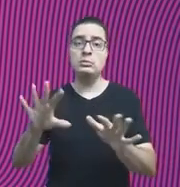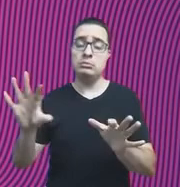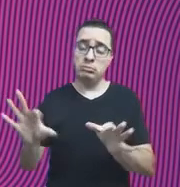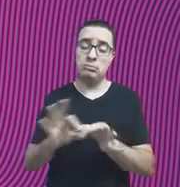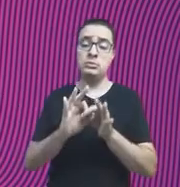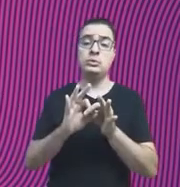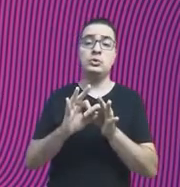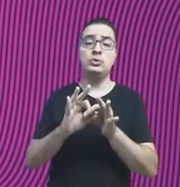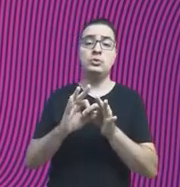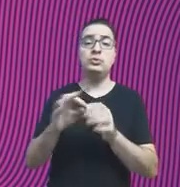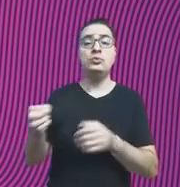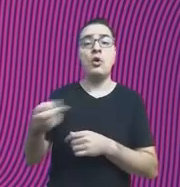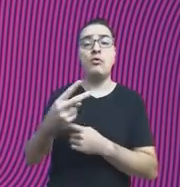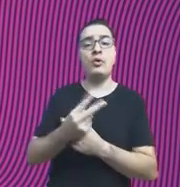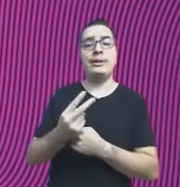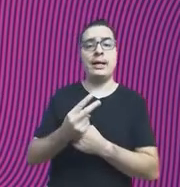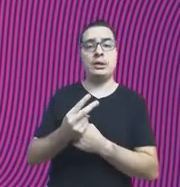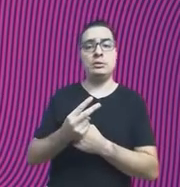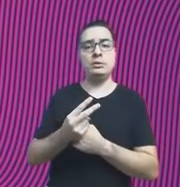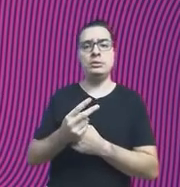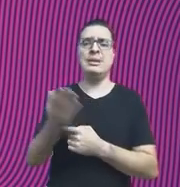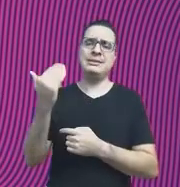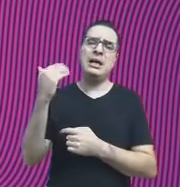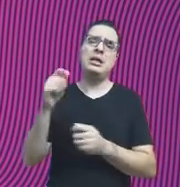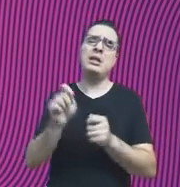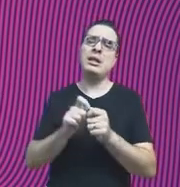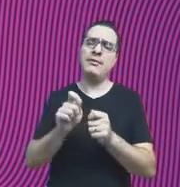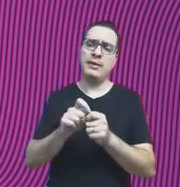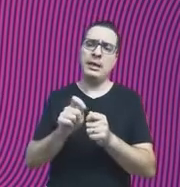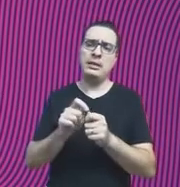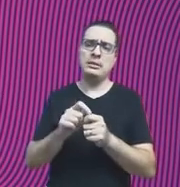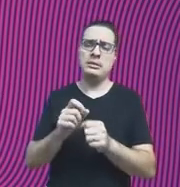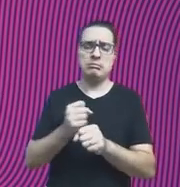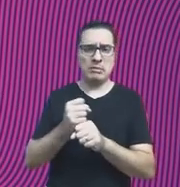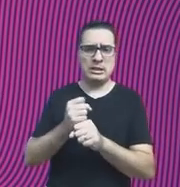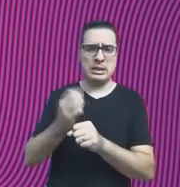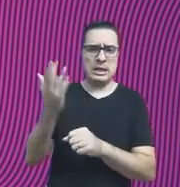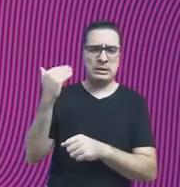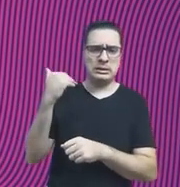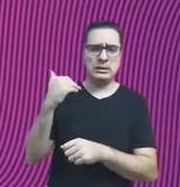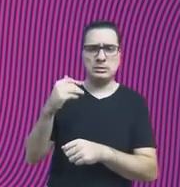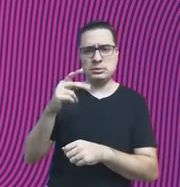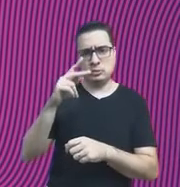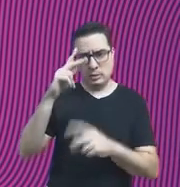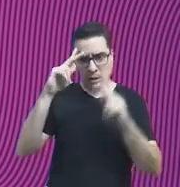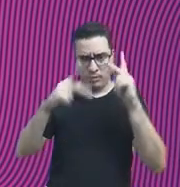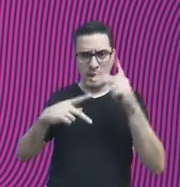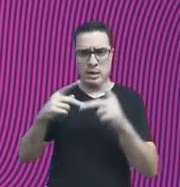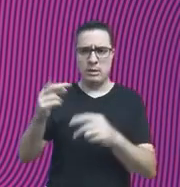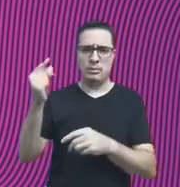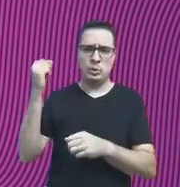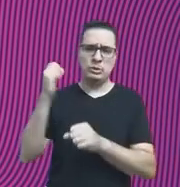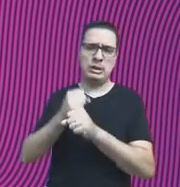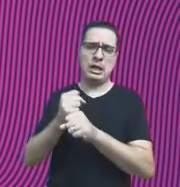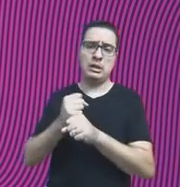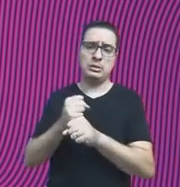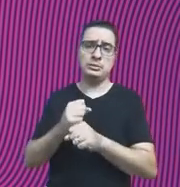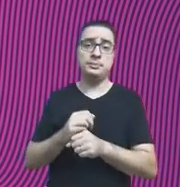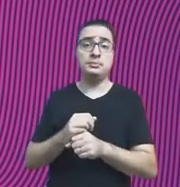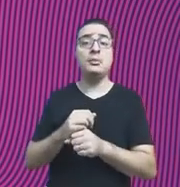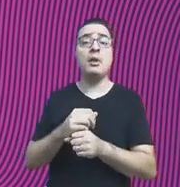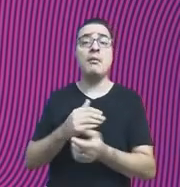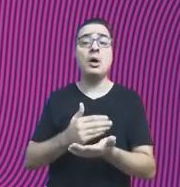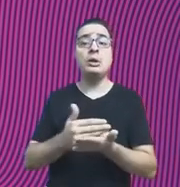autocuidado, como ele já fez lá um certo ano na vida do ser humano há muitos milênios atrás. E isso vai ocorrer de